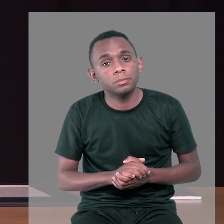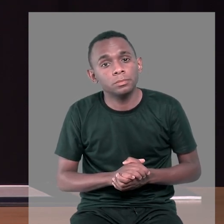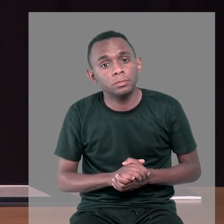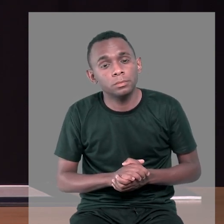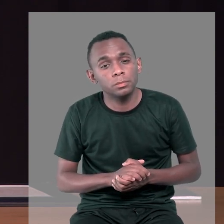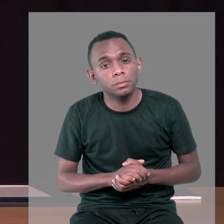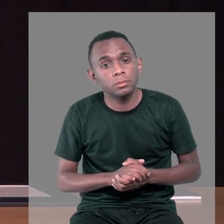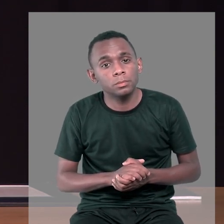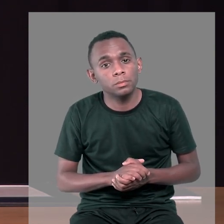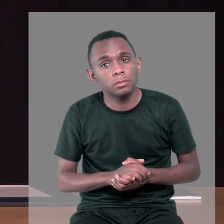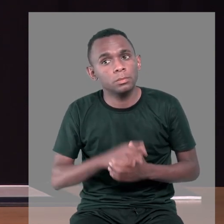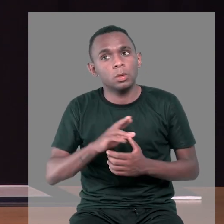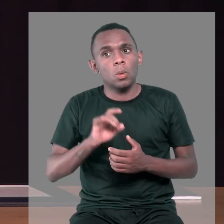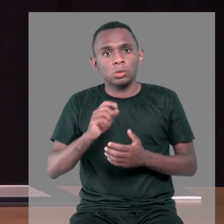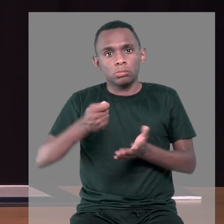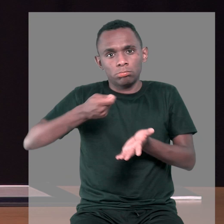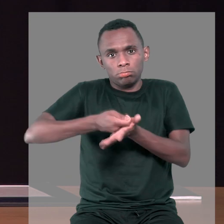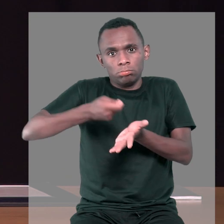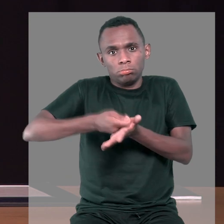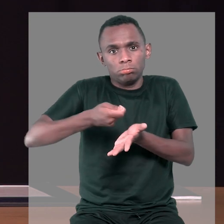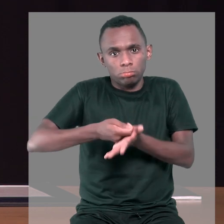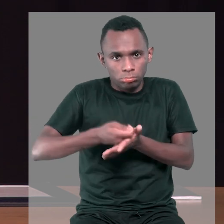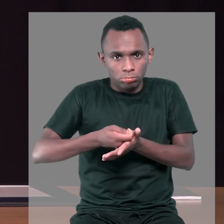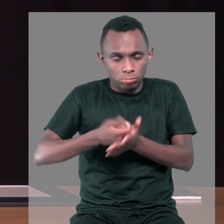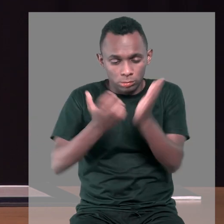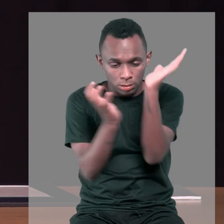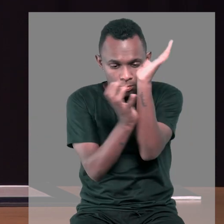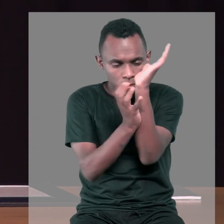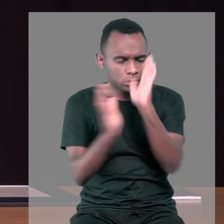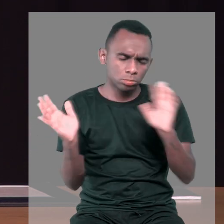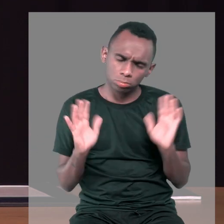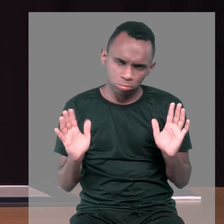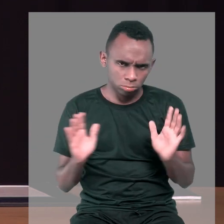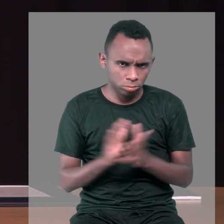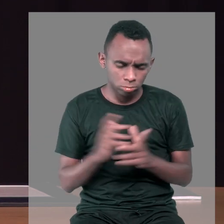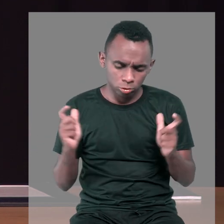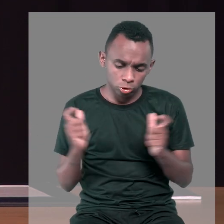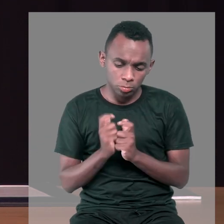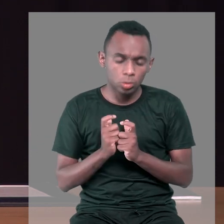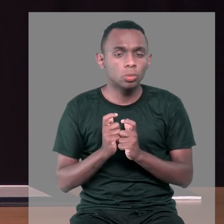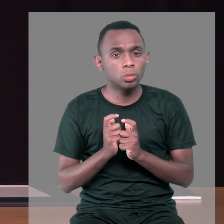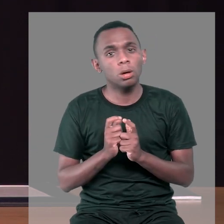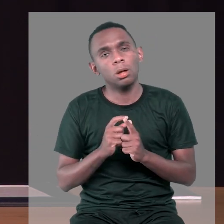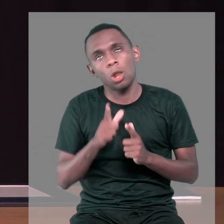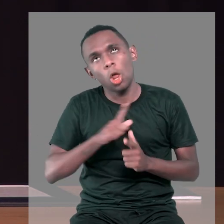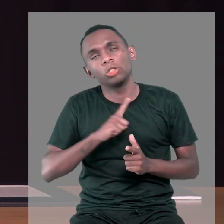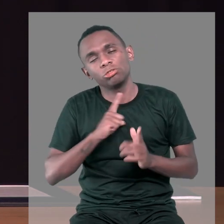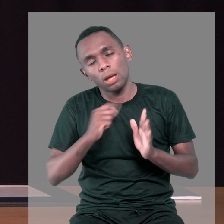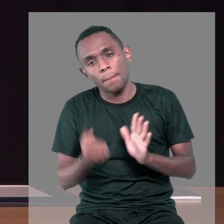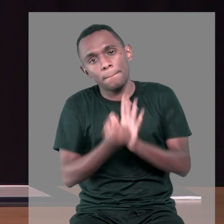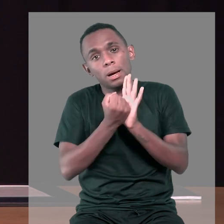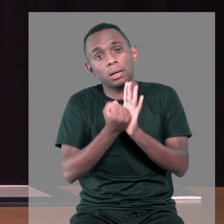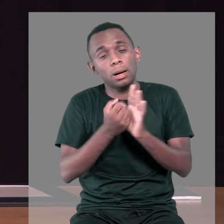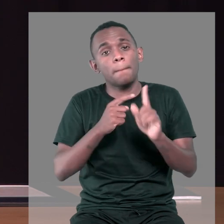não é tanto a dominação burocrática, mas o personagem do burocrata configura para brincar com o Weber, configura